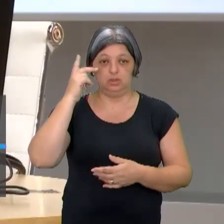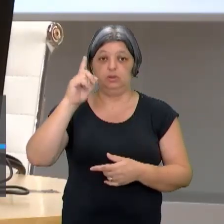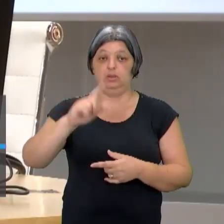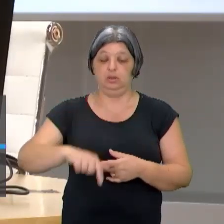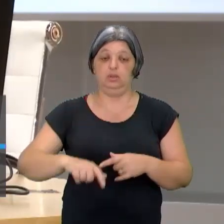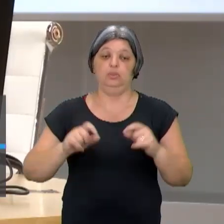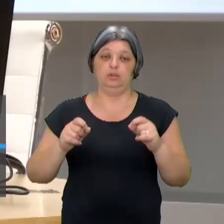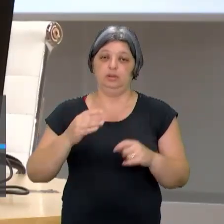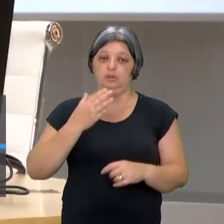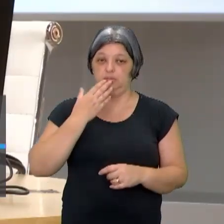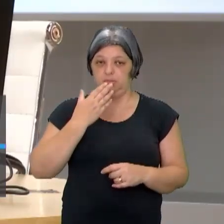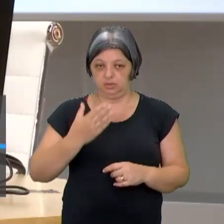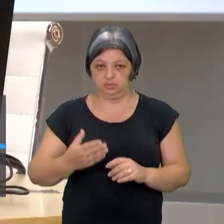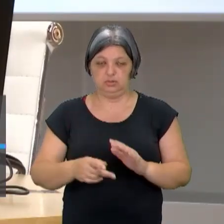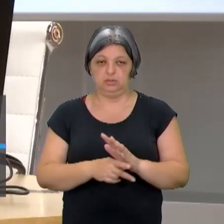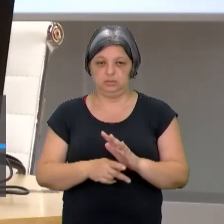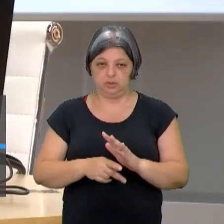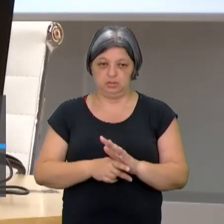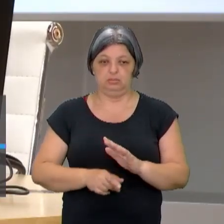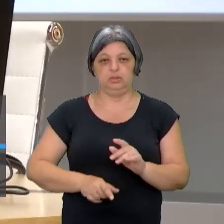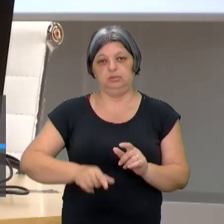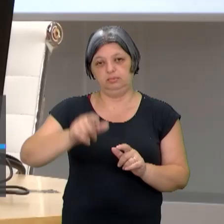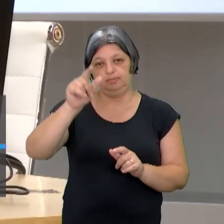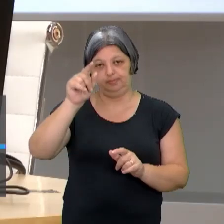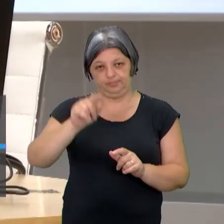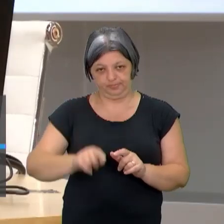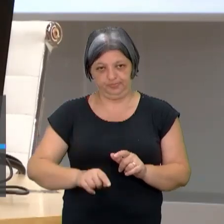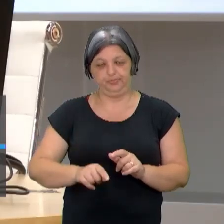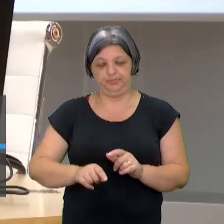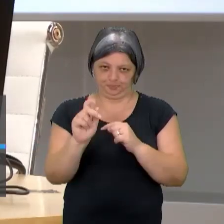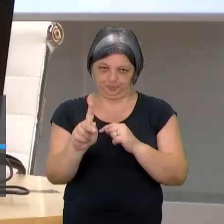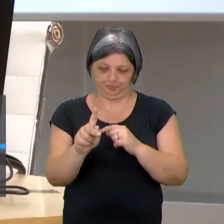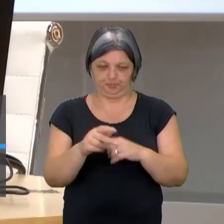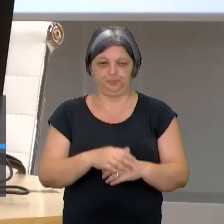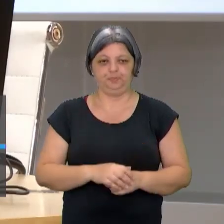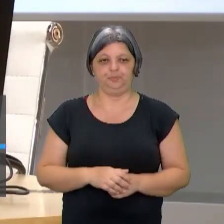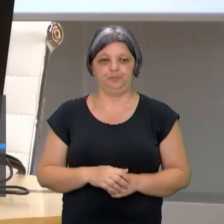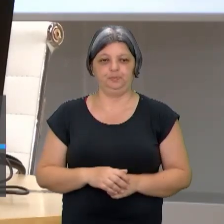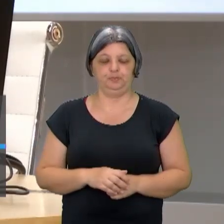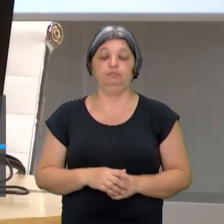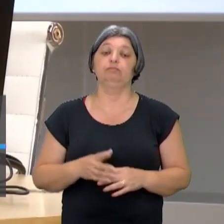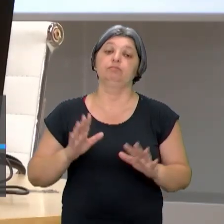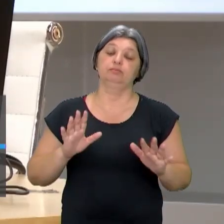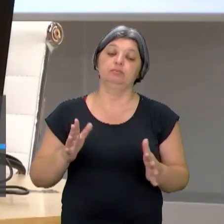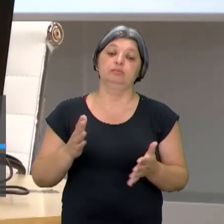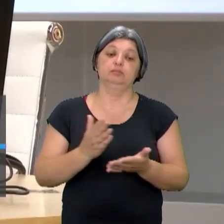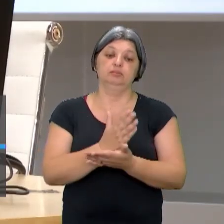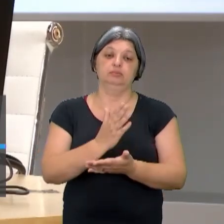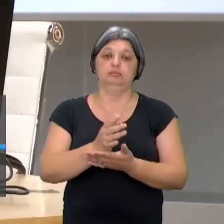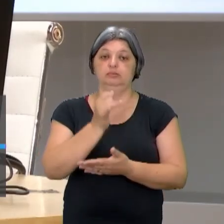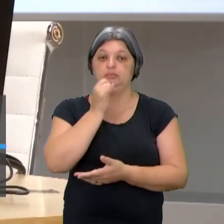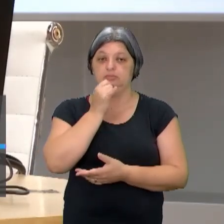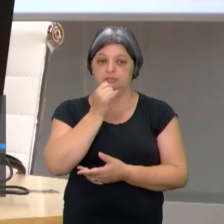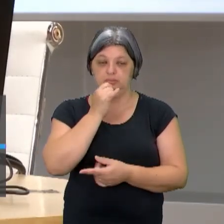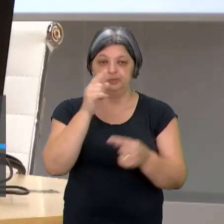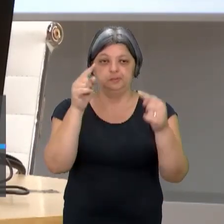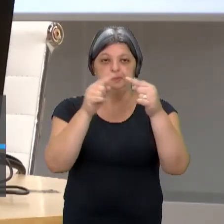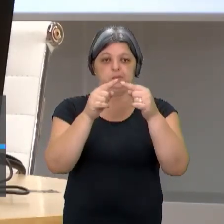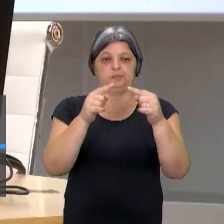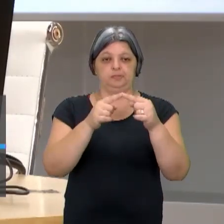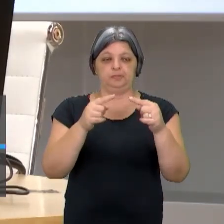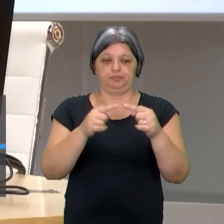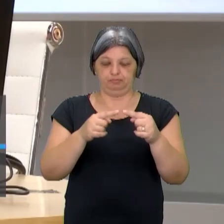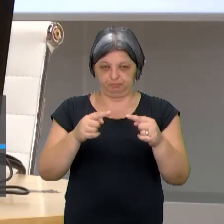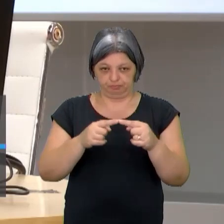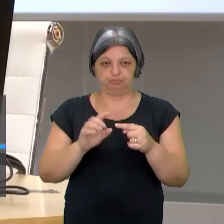demanda, né, na vertical, por isso que a gente fala aí que está sendo um alinhamento vertical. Esses são alguns exemplos de alinhamentos que ocorrem